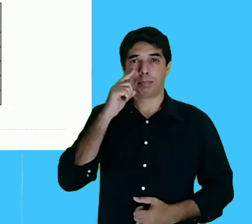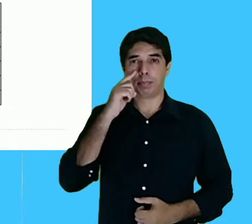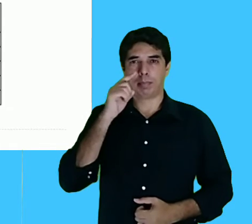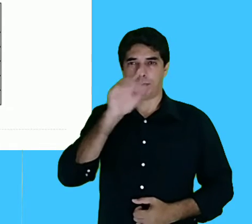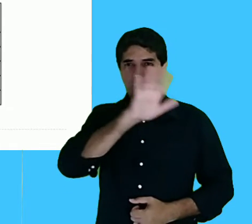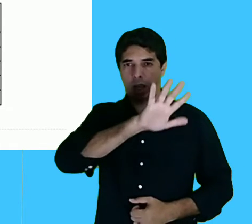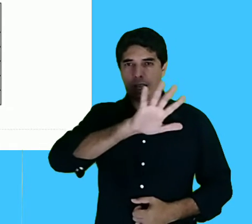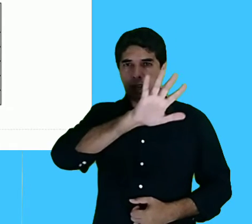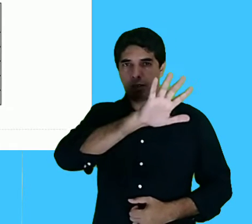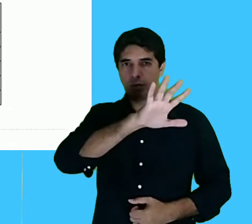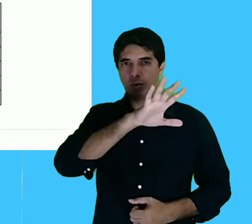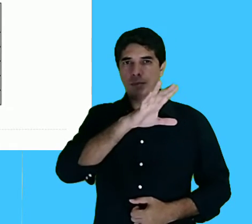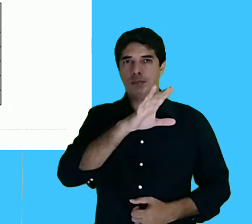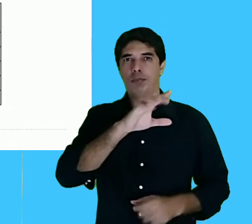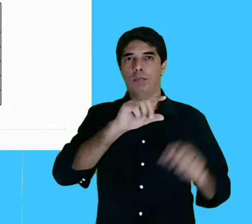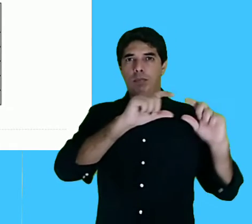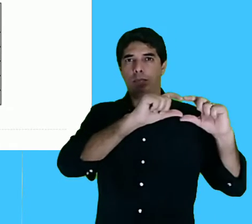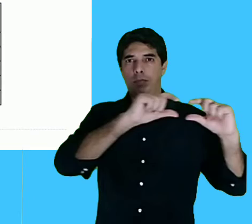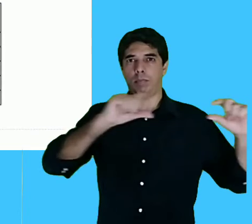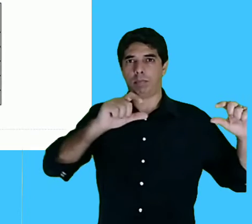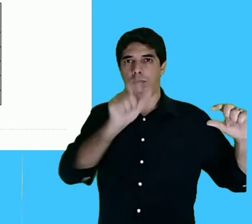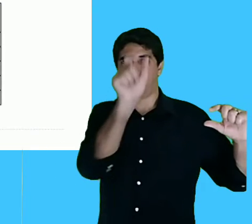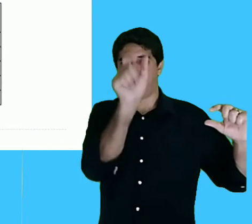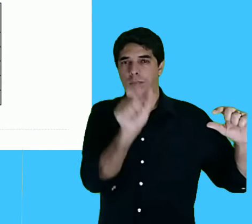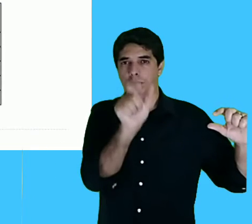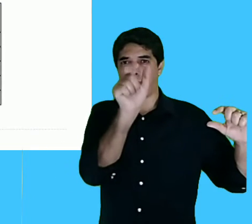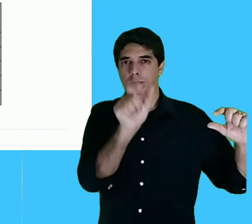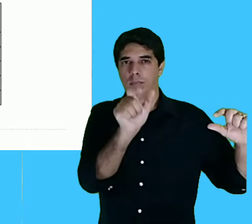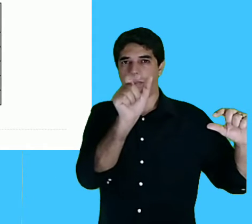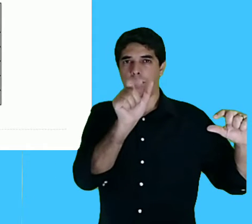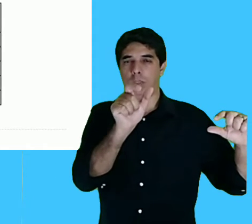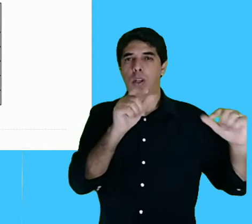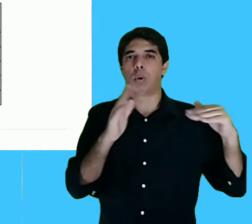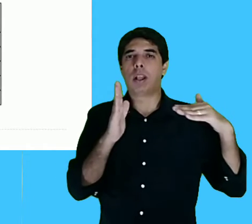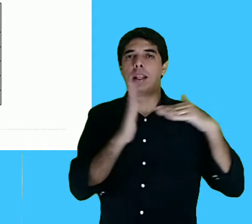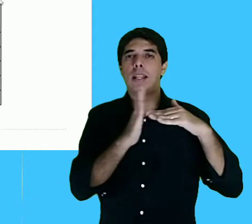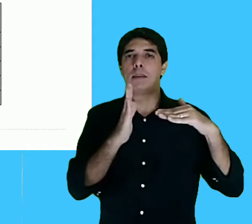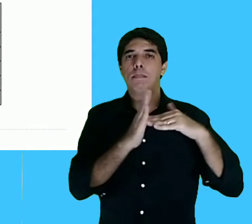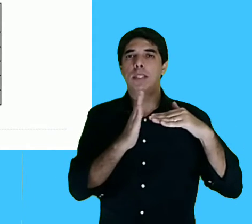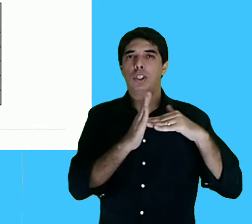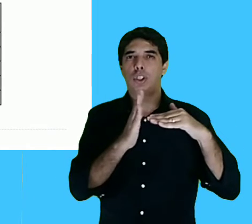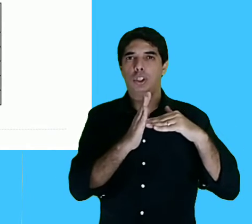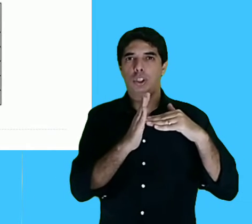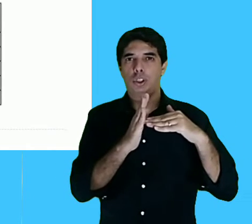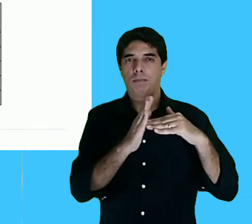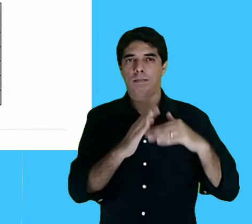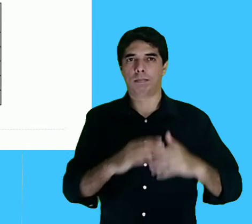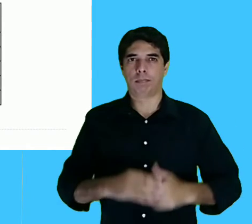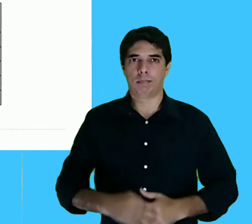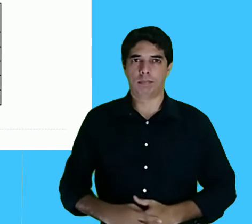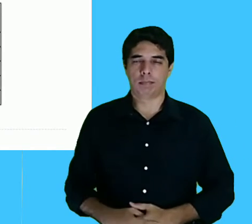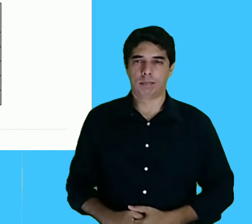temos as margens, e aqui é o limite do papel, né, o contorno da folha.